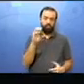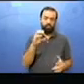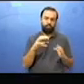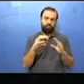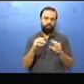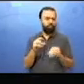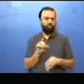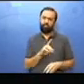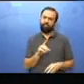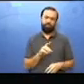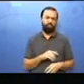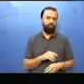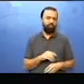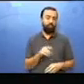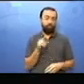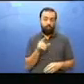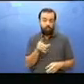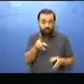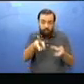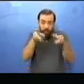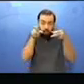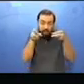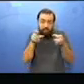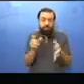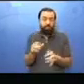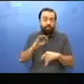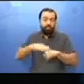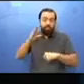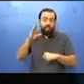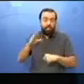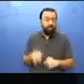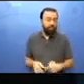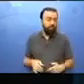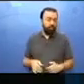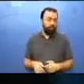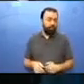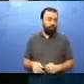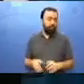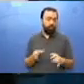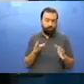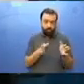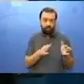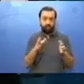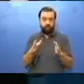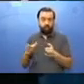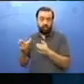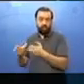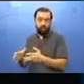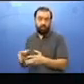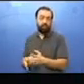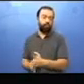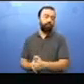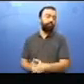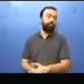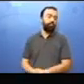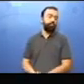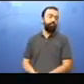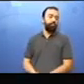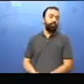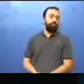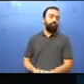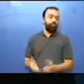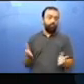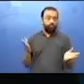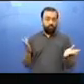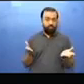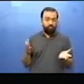gente está colocando aqui para vocês verem, para a gente conseguir enxergar que entre cada palavra existem esses espaços. Mas agora